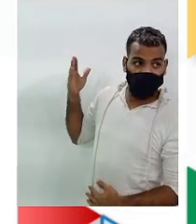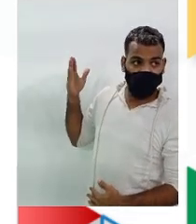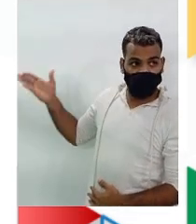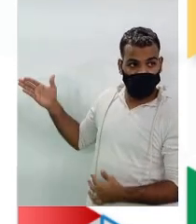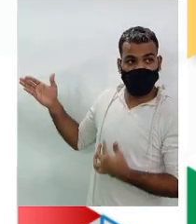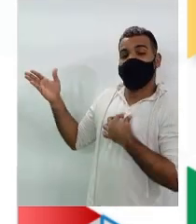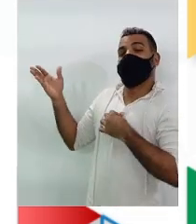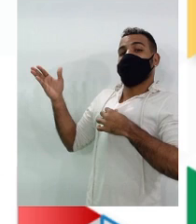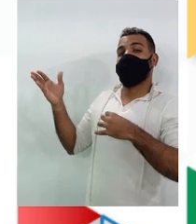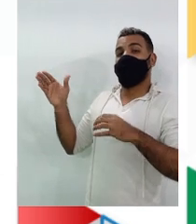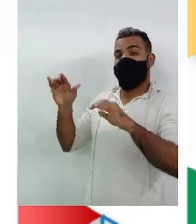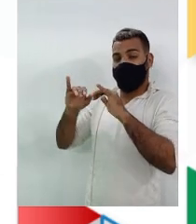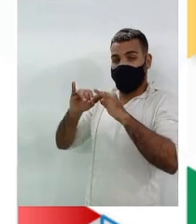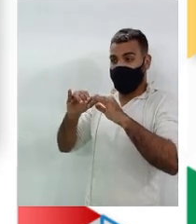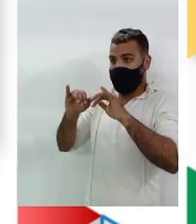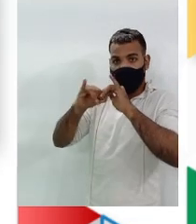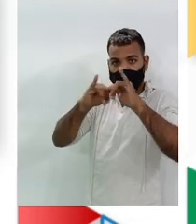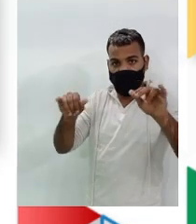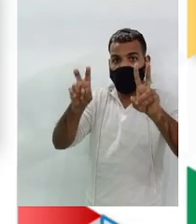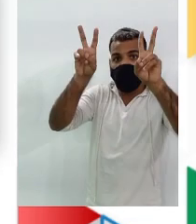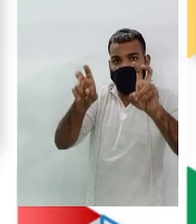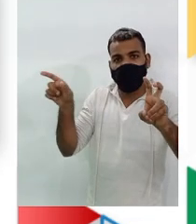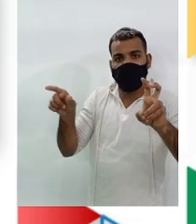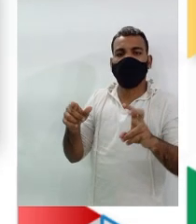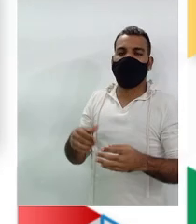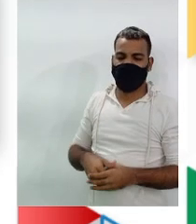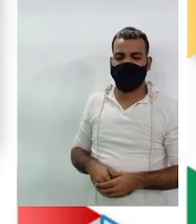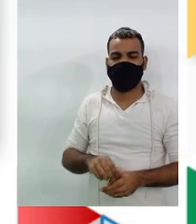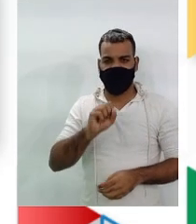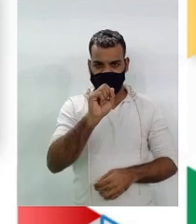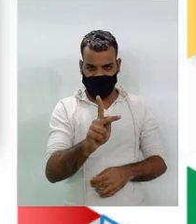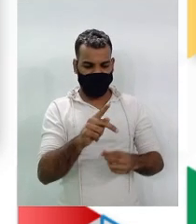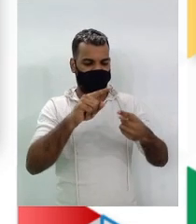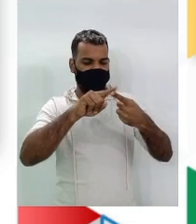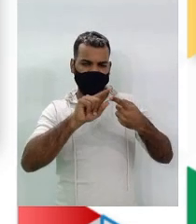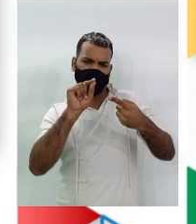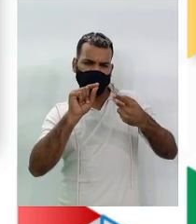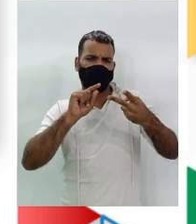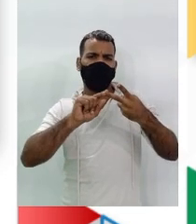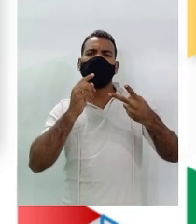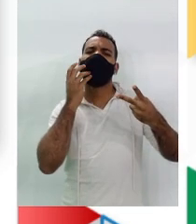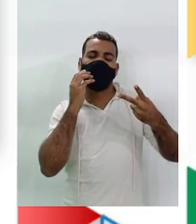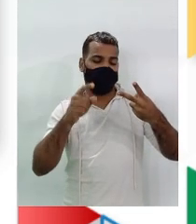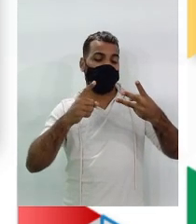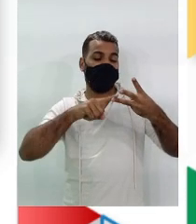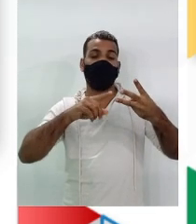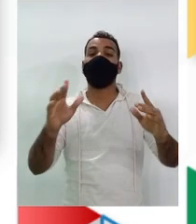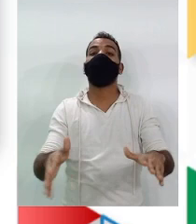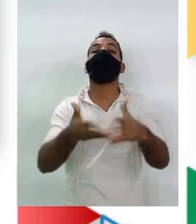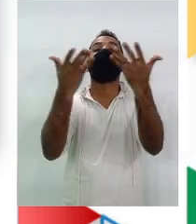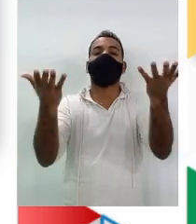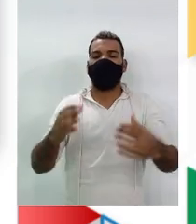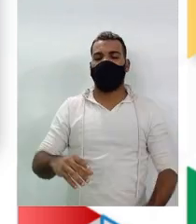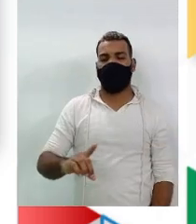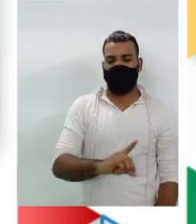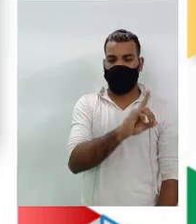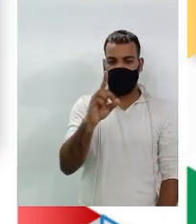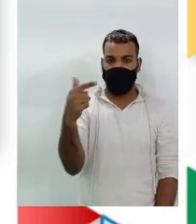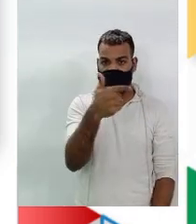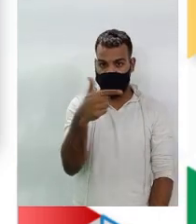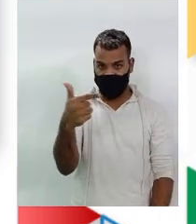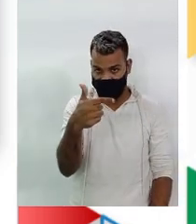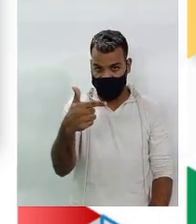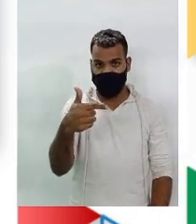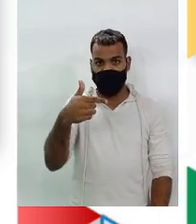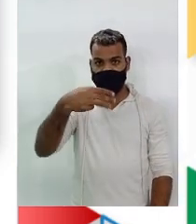em que a notícia incide sobre ele. O quando? De 22 de maio de 99 a